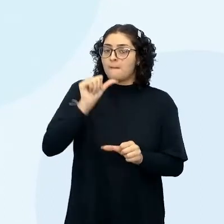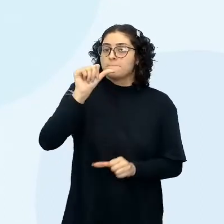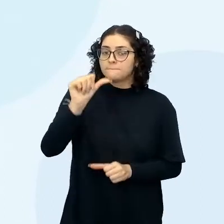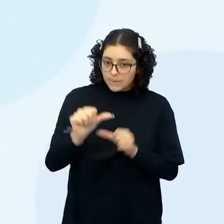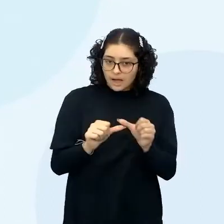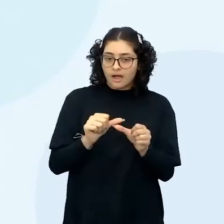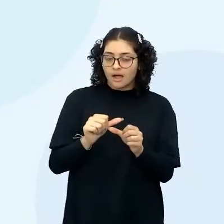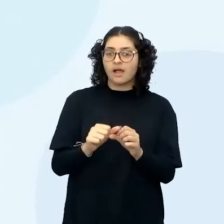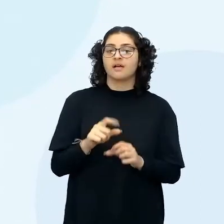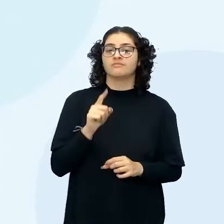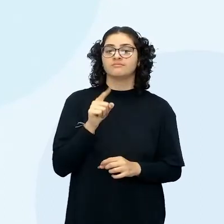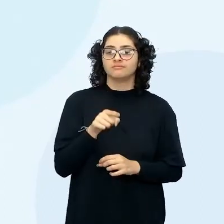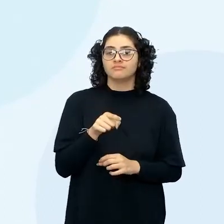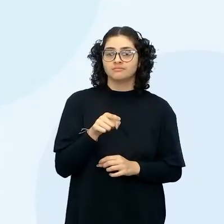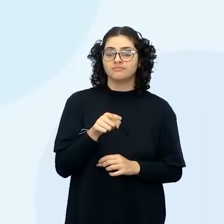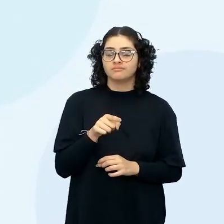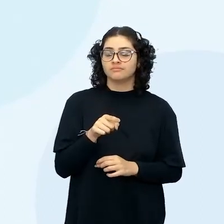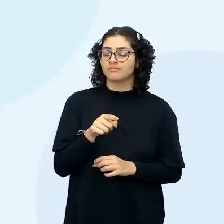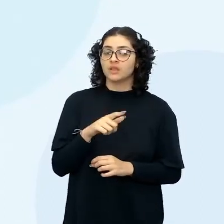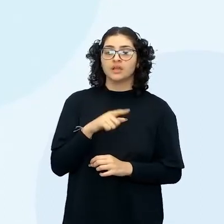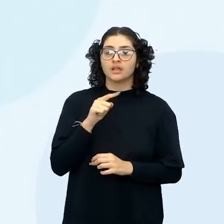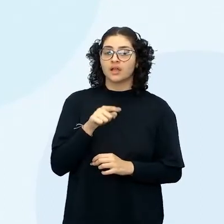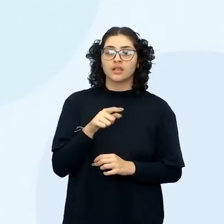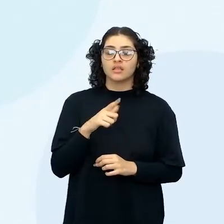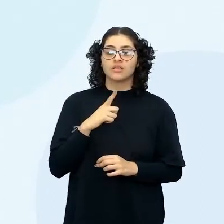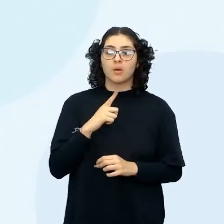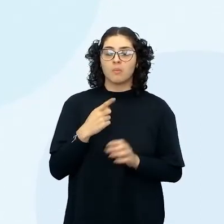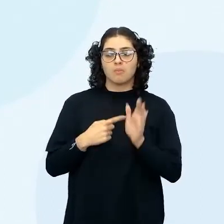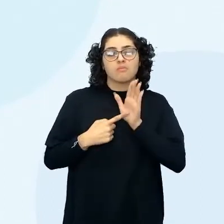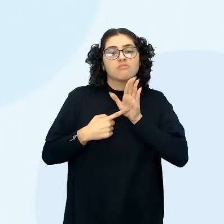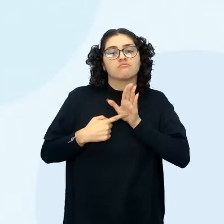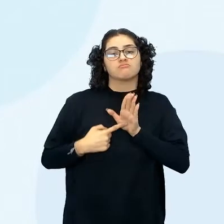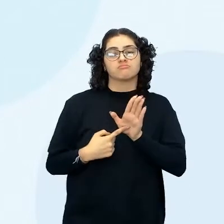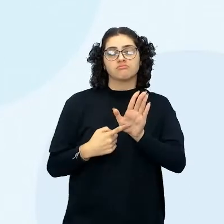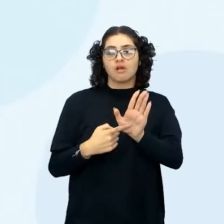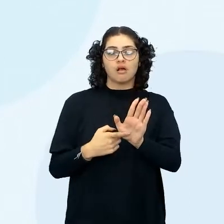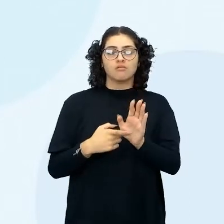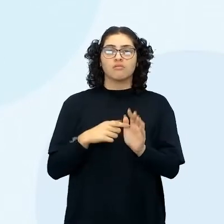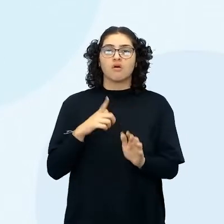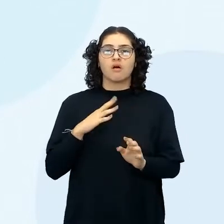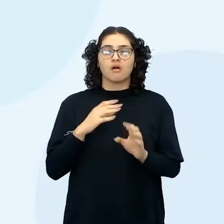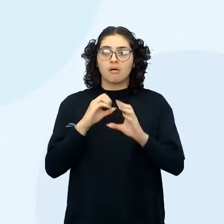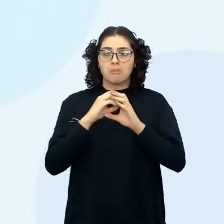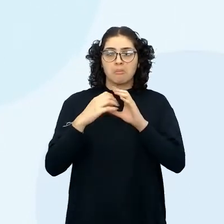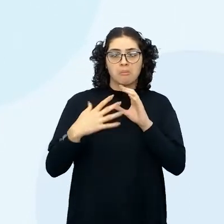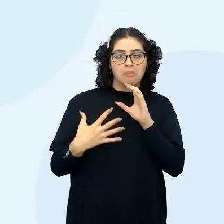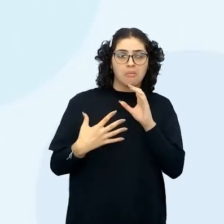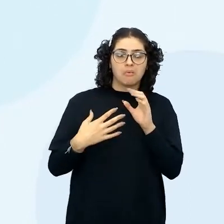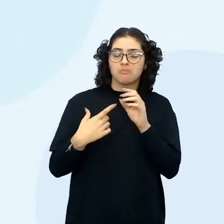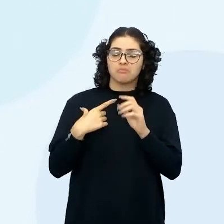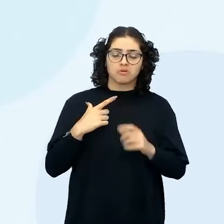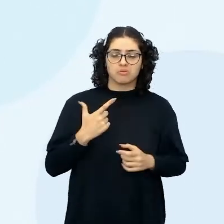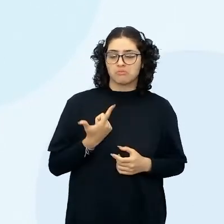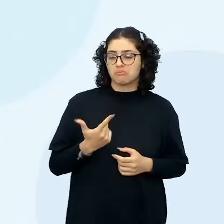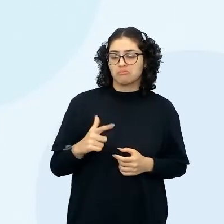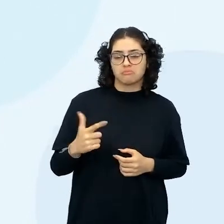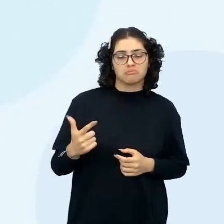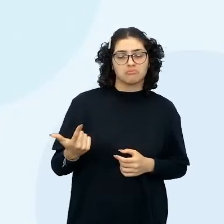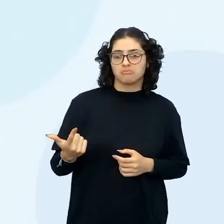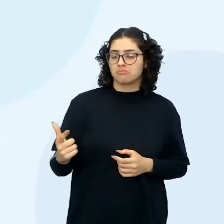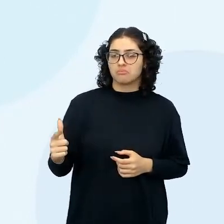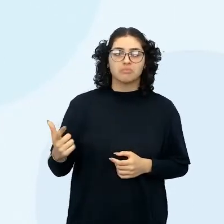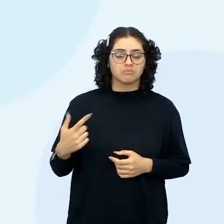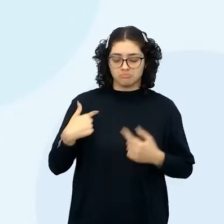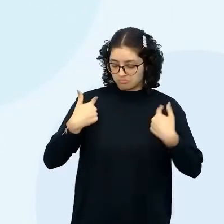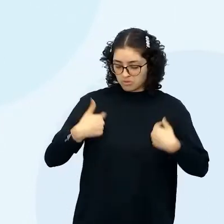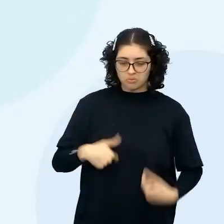então, ela em si não apresenta nenhuma característica dessa